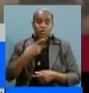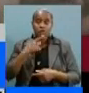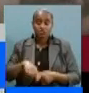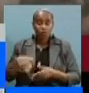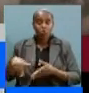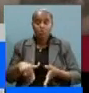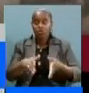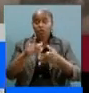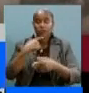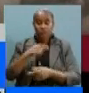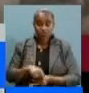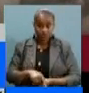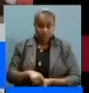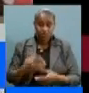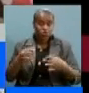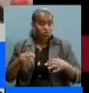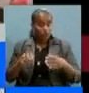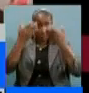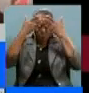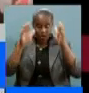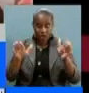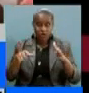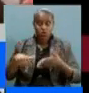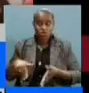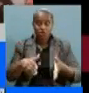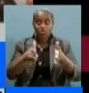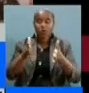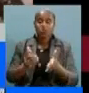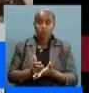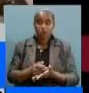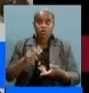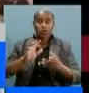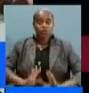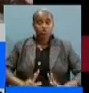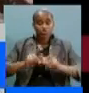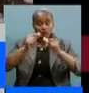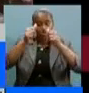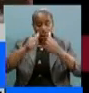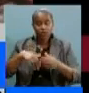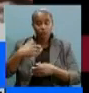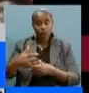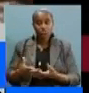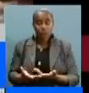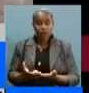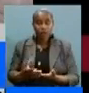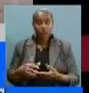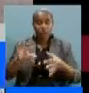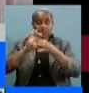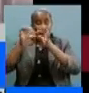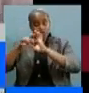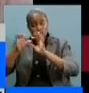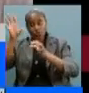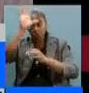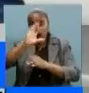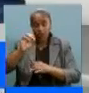os caminhos da normalidade democrática, os caminhos do progresso e desenvolvimento, em articulação com o governo.